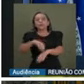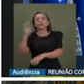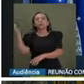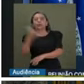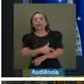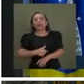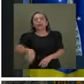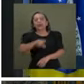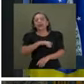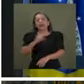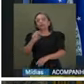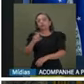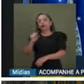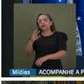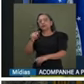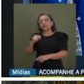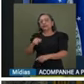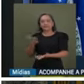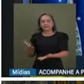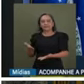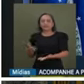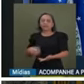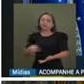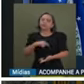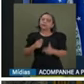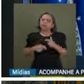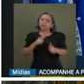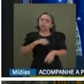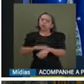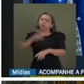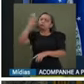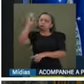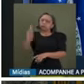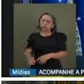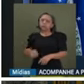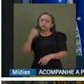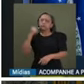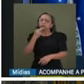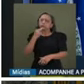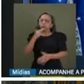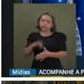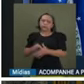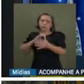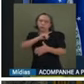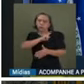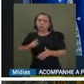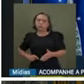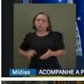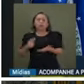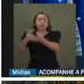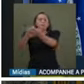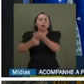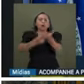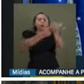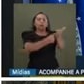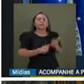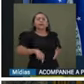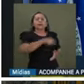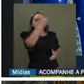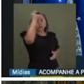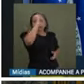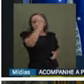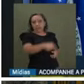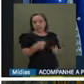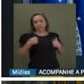suastica nazista então repito é um direito do líder do governo chamar aquele que foi condenado não foi por mim não